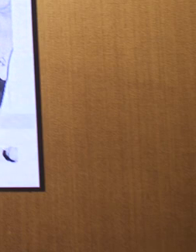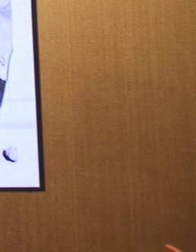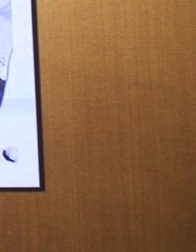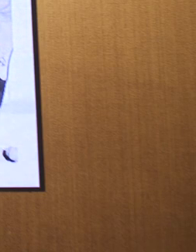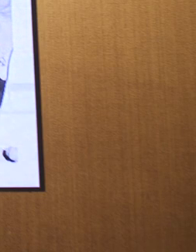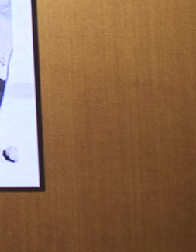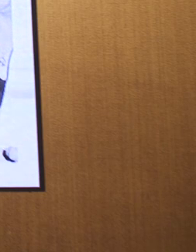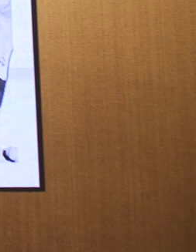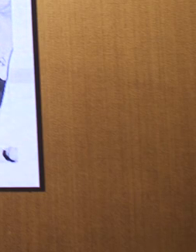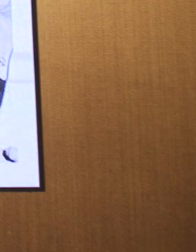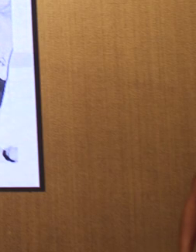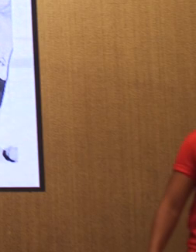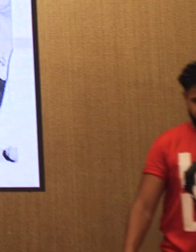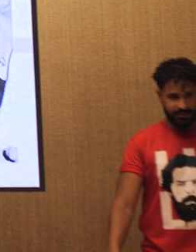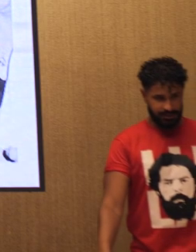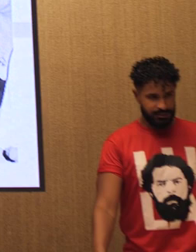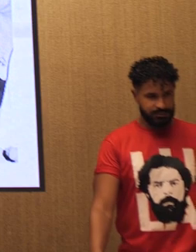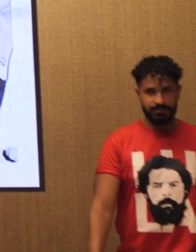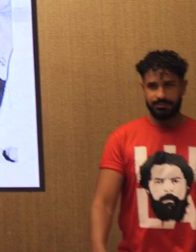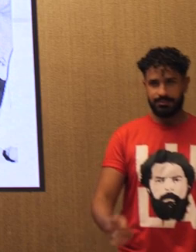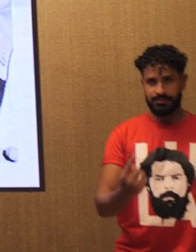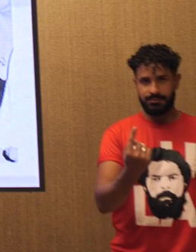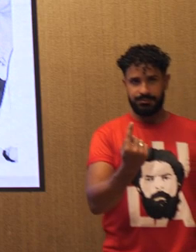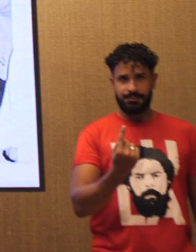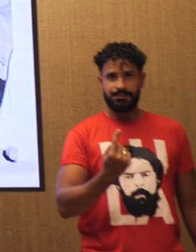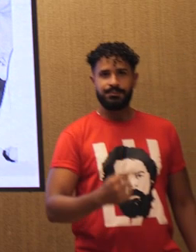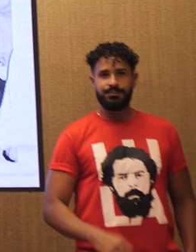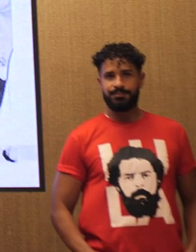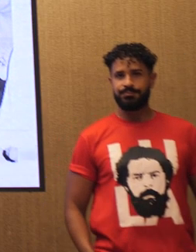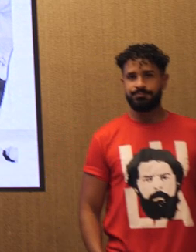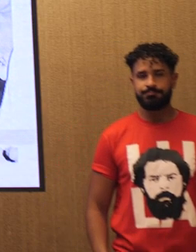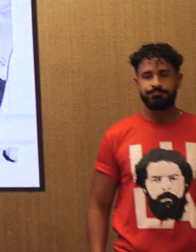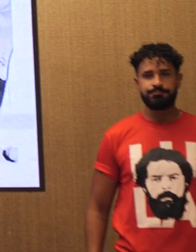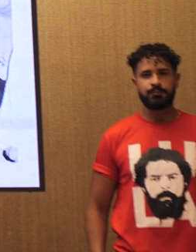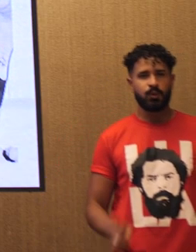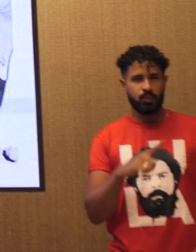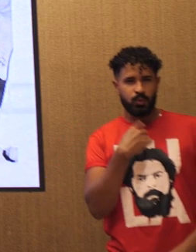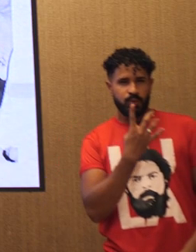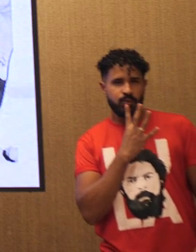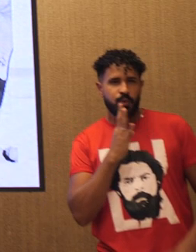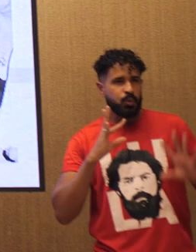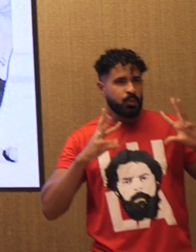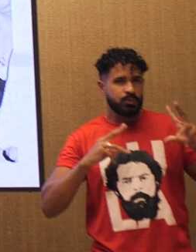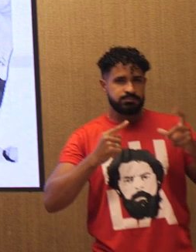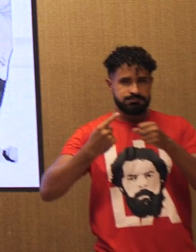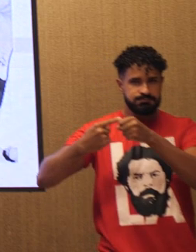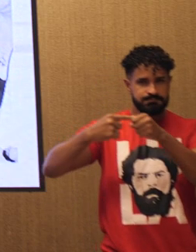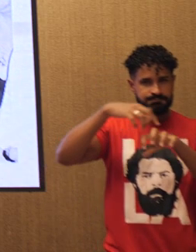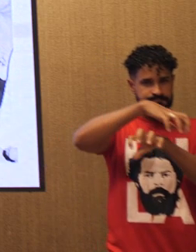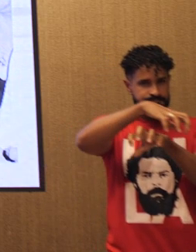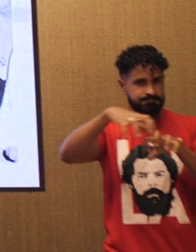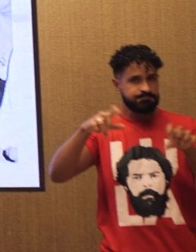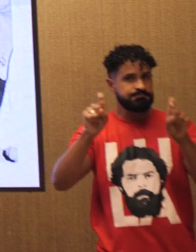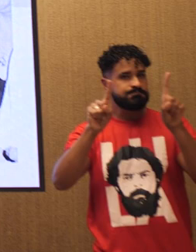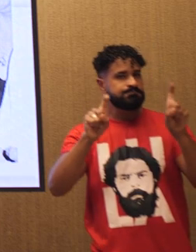Então, é isso que a gente tem que conhecer. Nós conhecemos todos os bairros da nossa cidade?